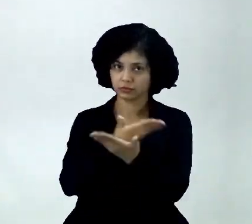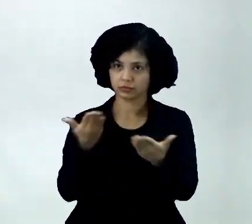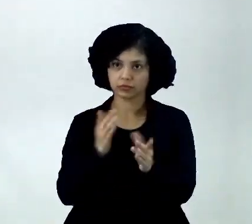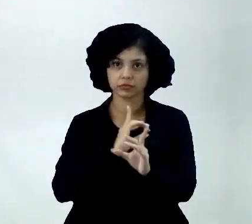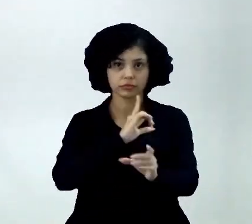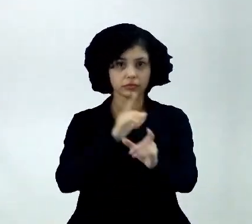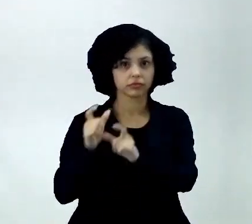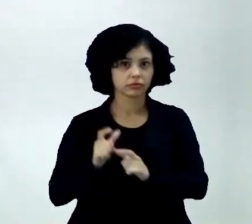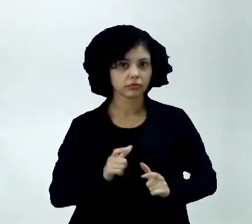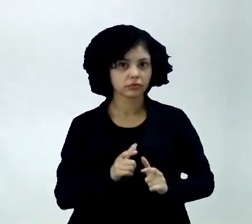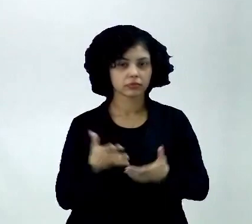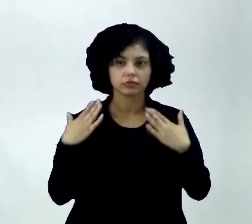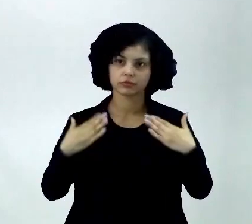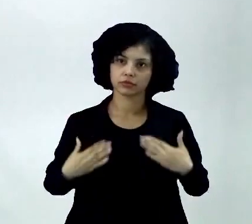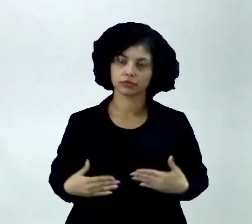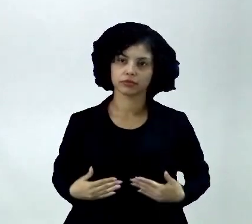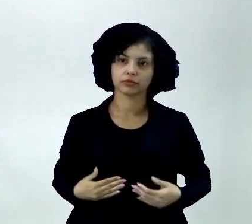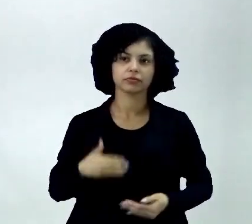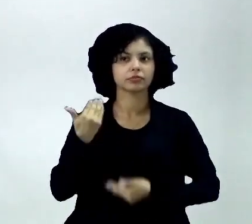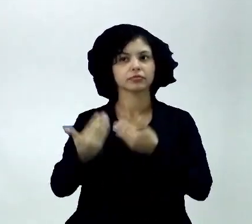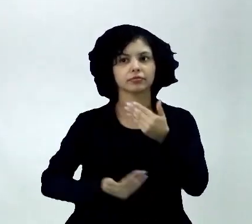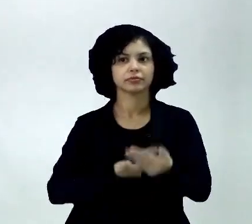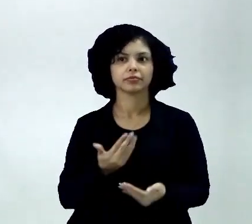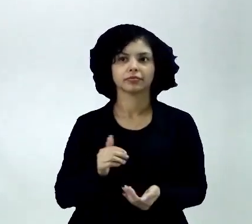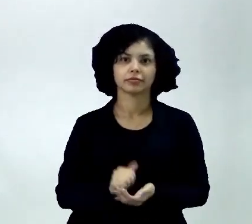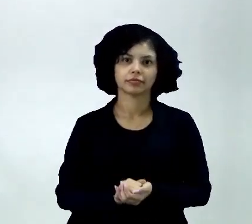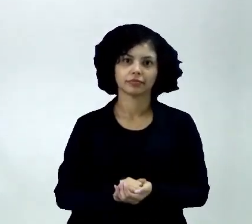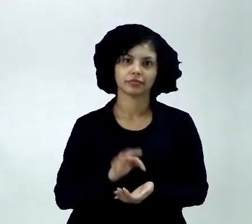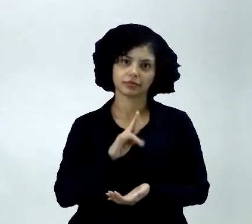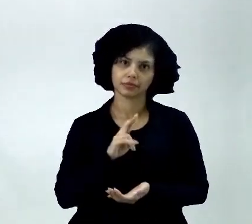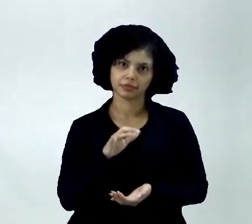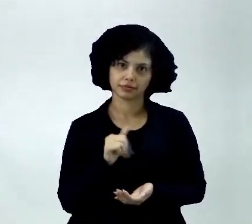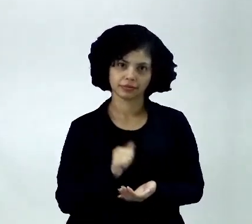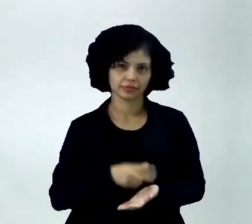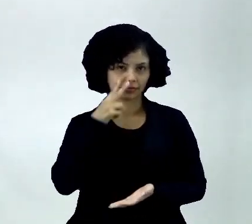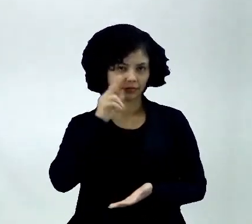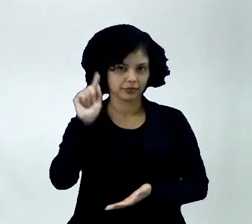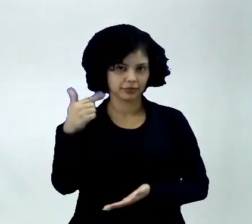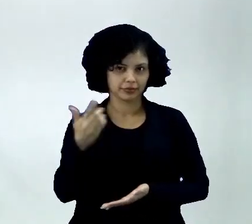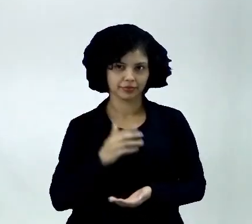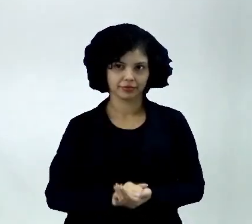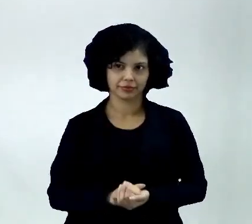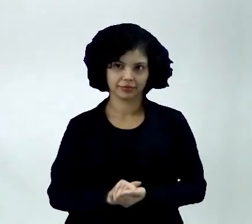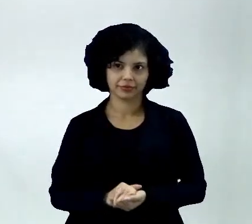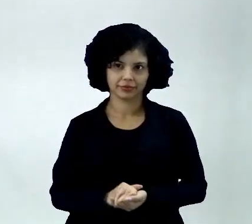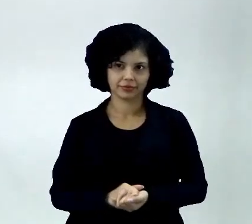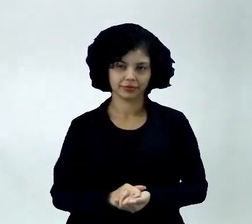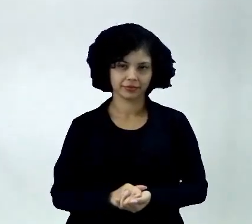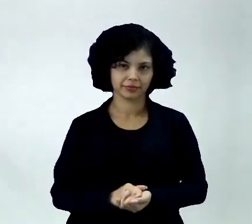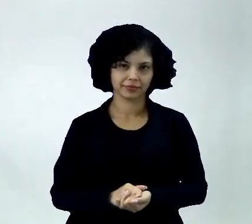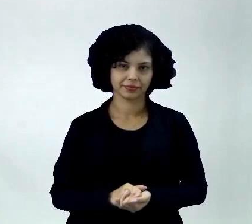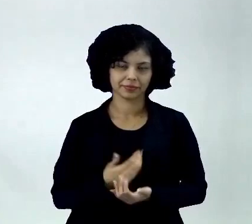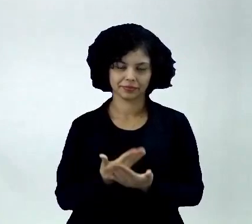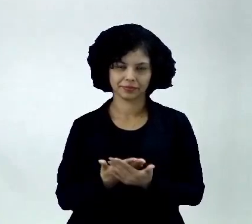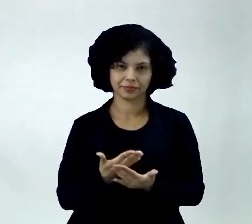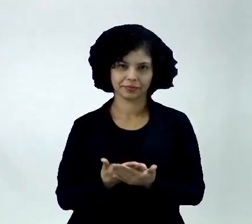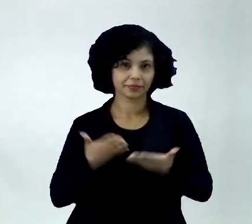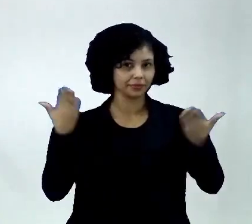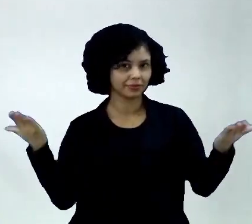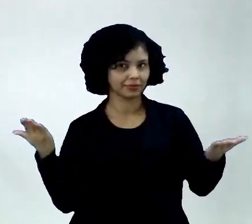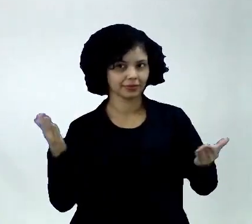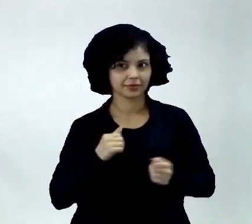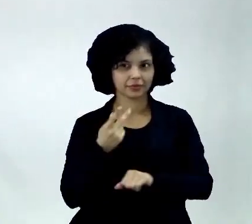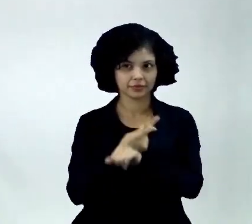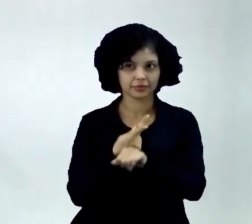você localizar aí no seu corpinho o processo chifoide. Vejo você nessa aula, numa outra aula e em outras aulas, e é